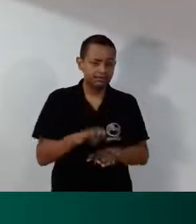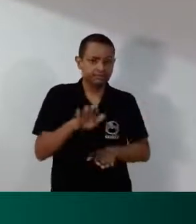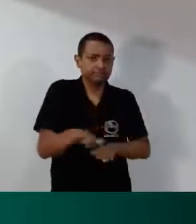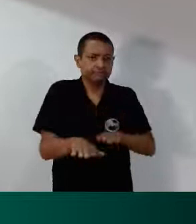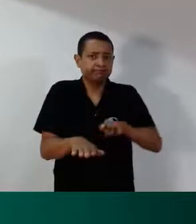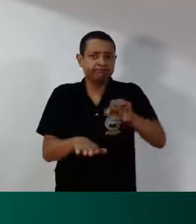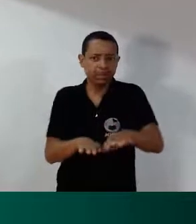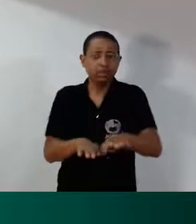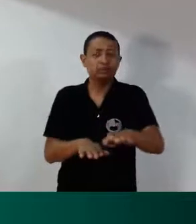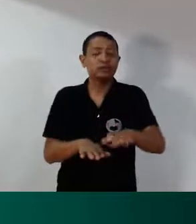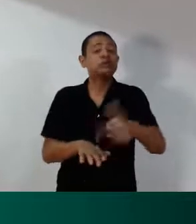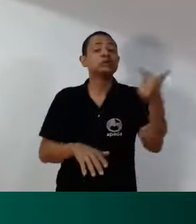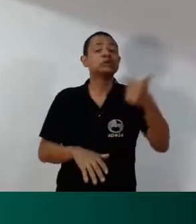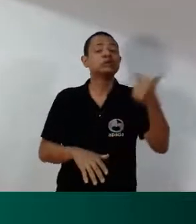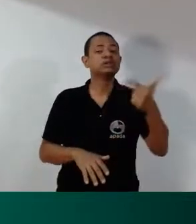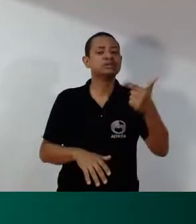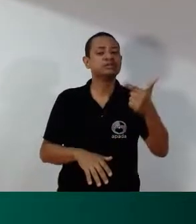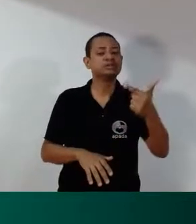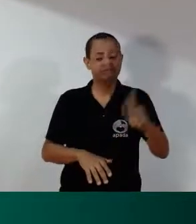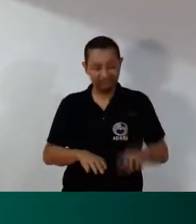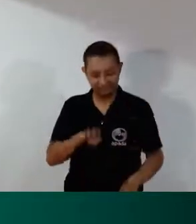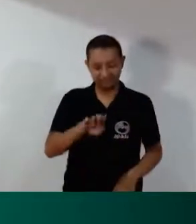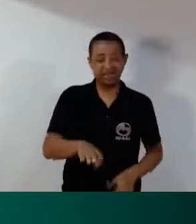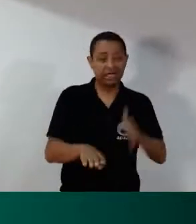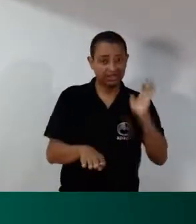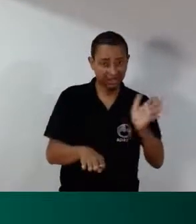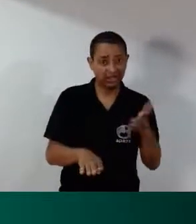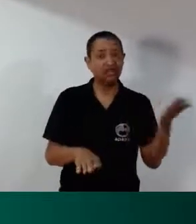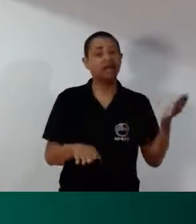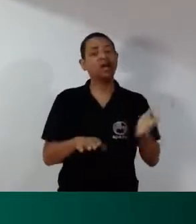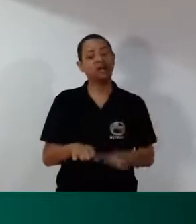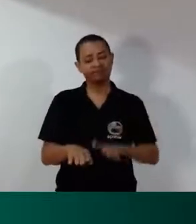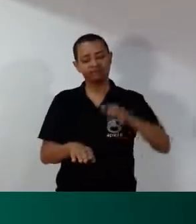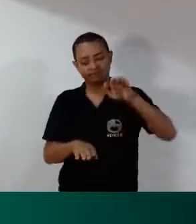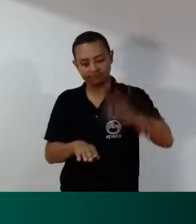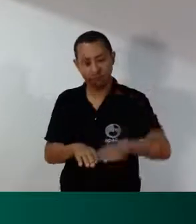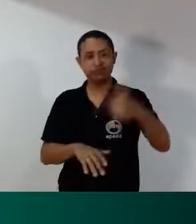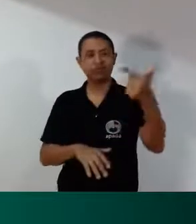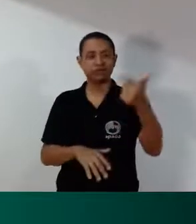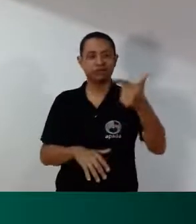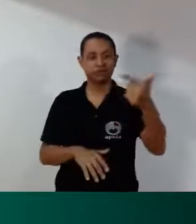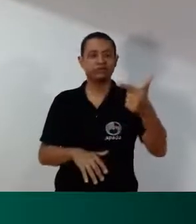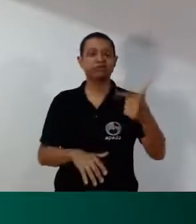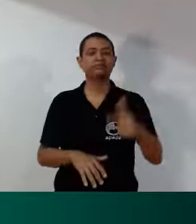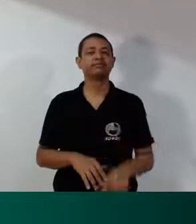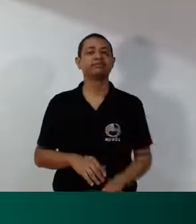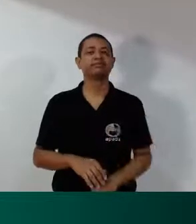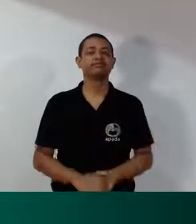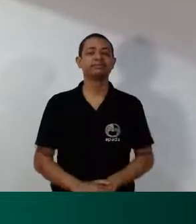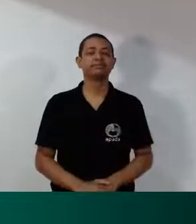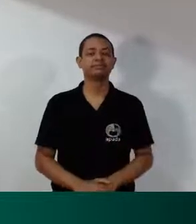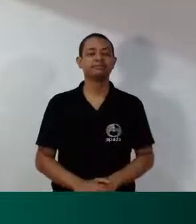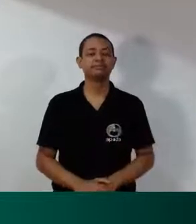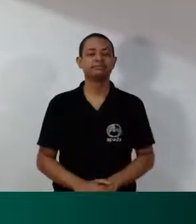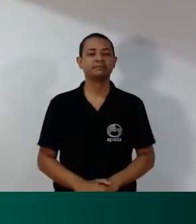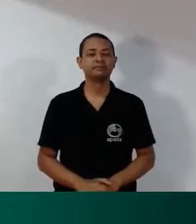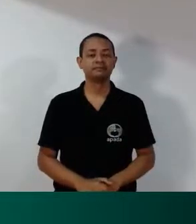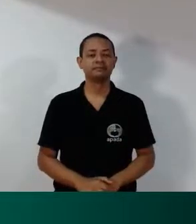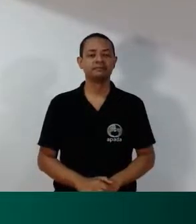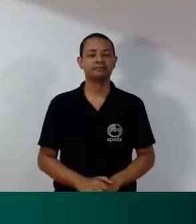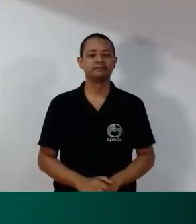agora segundo passo da caminhada meu primeiro agora é o segundo a se você já fez as